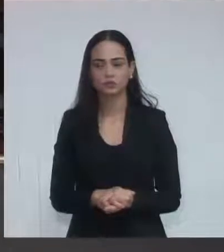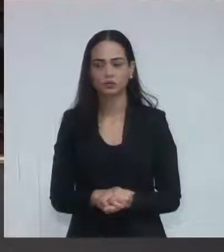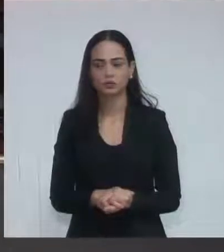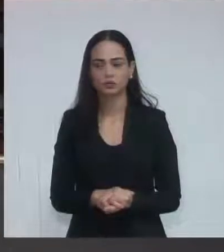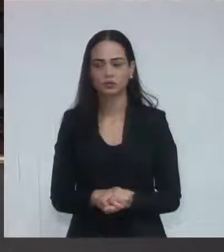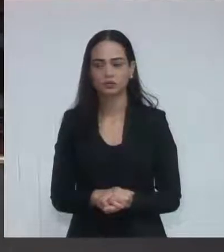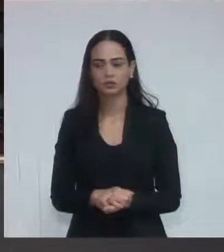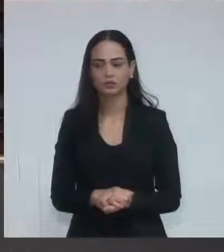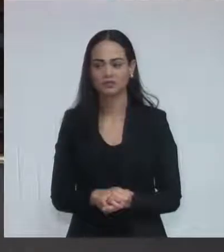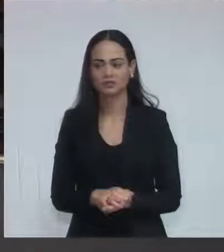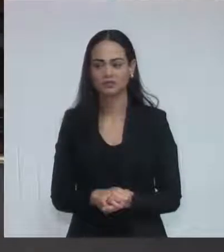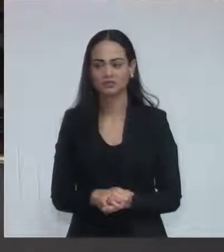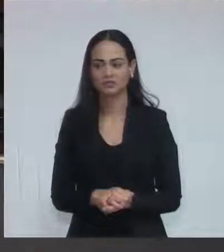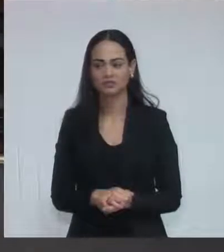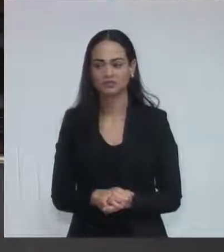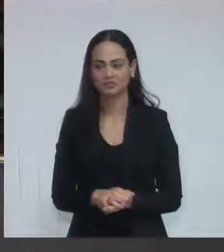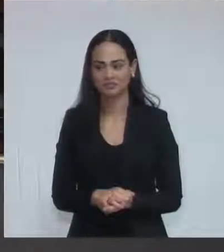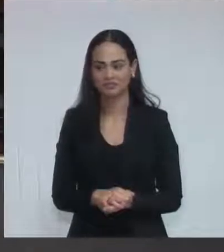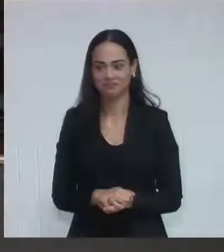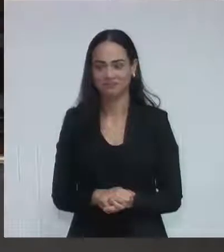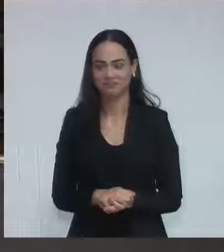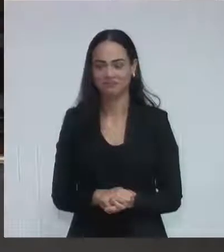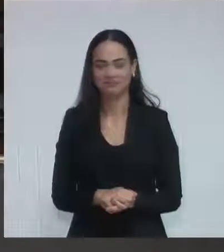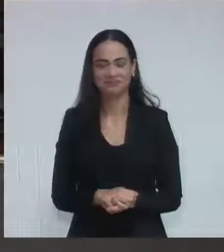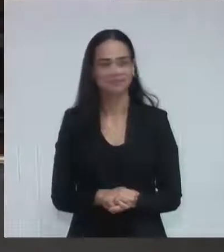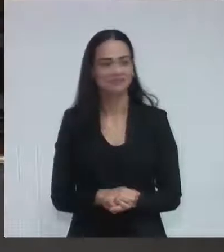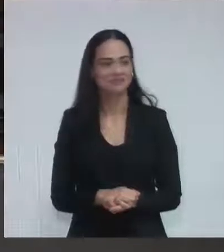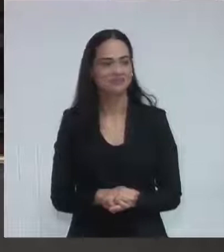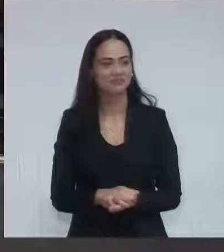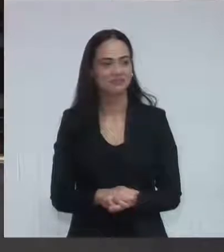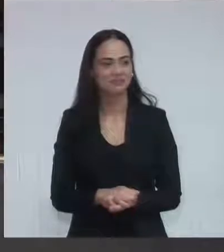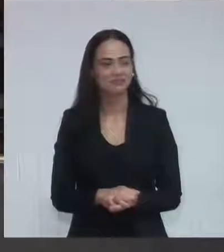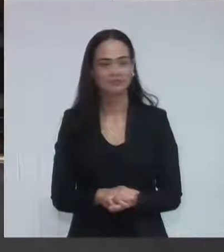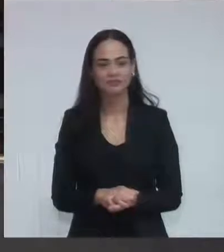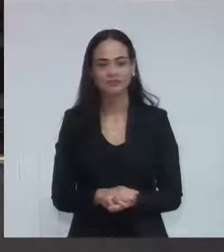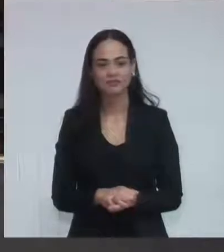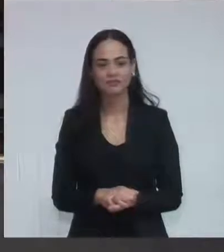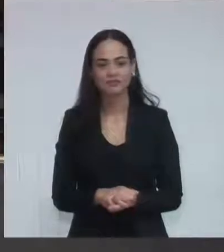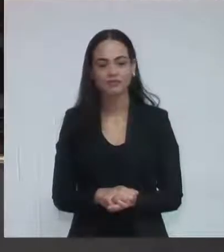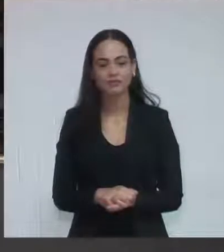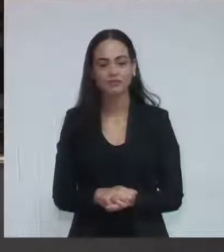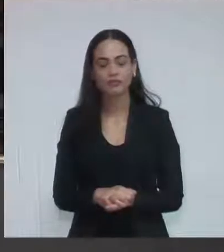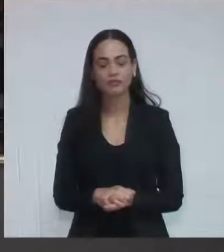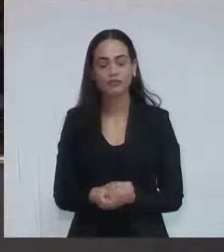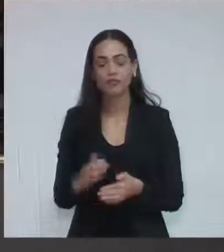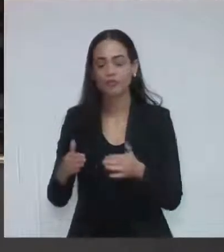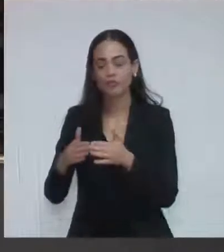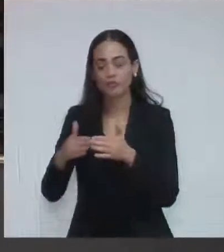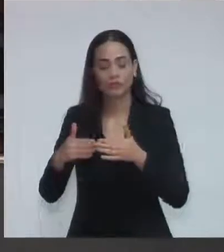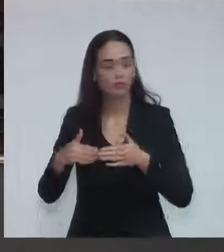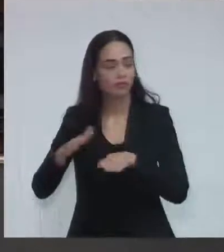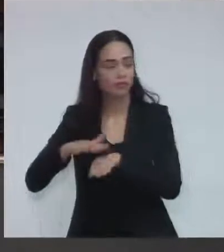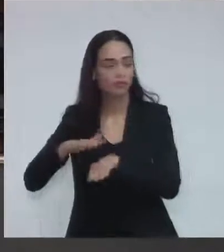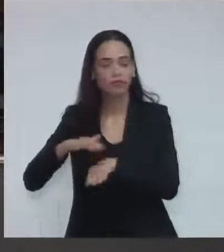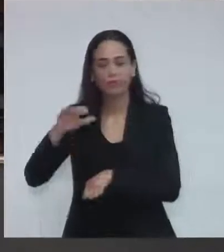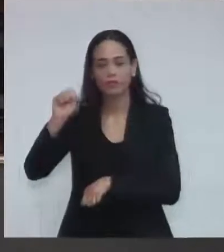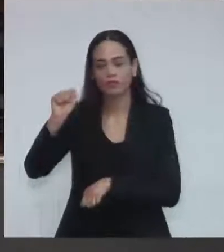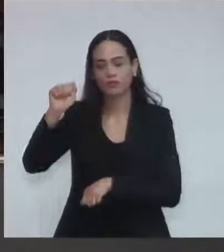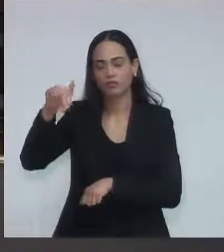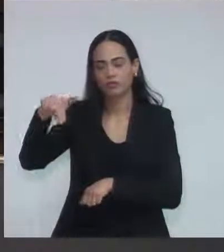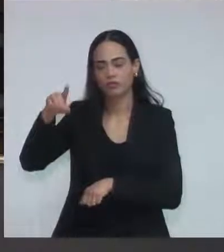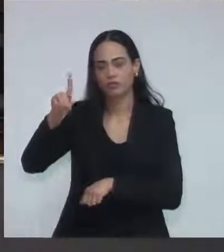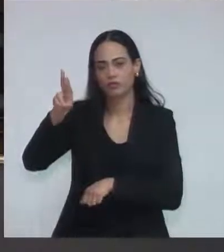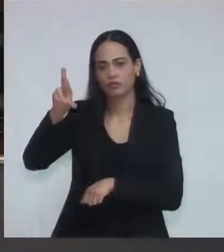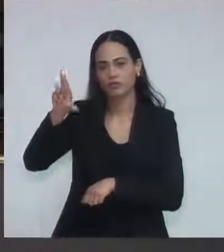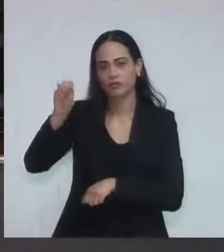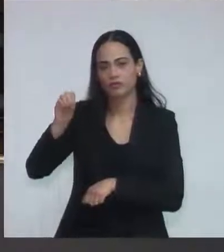Requerimento número 51, 2018. Autoria vereador Sandro Rebeca. Requeremos nos termos constitucionais, legais e regimentais, digne-se adouta a mesa